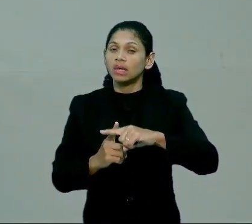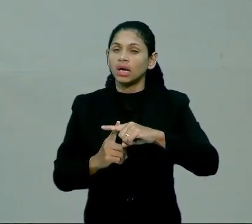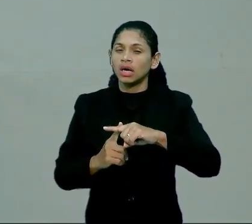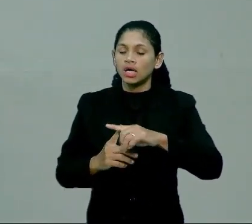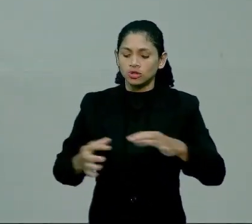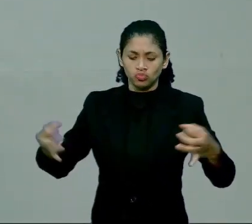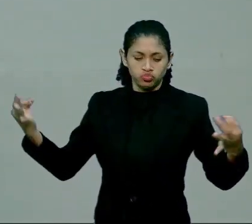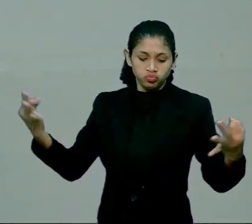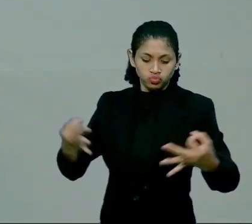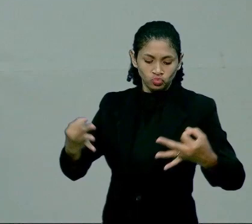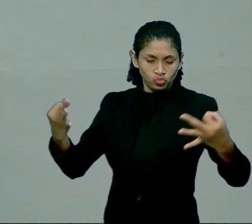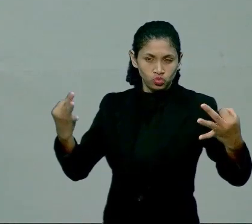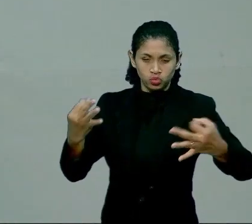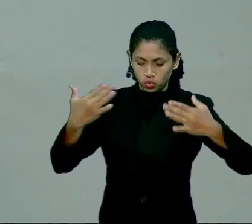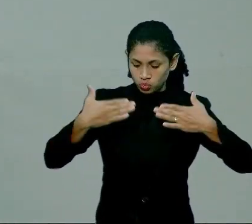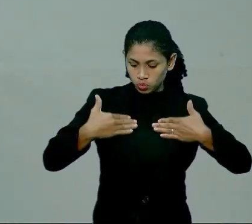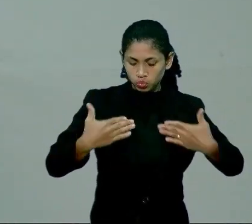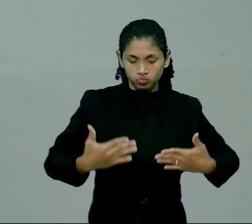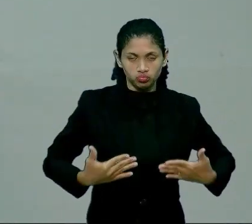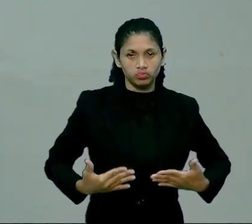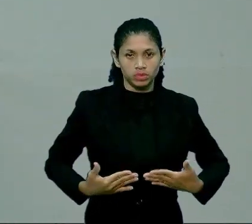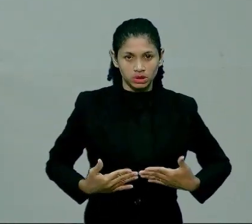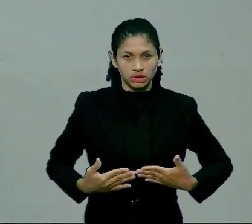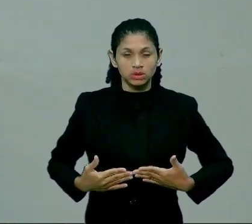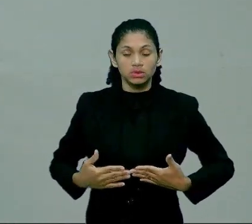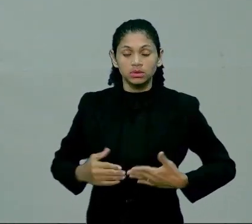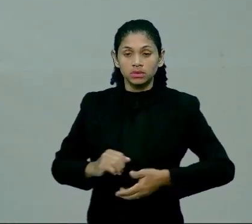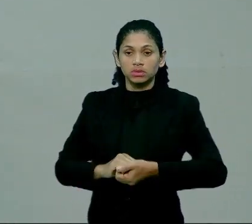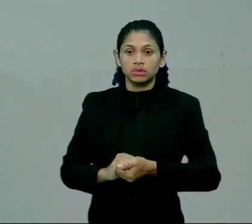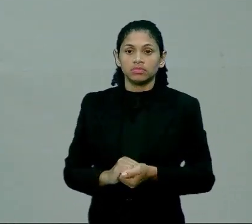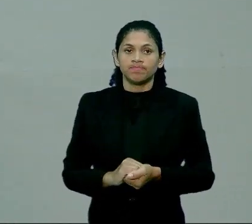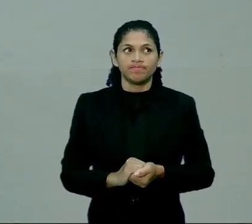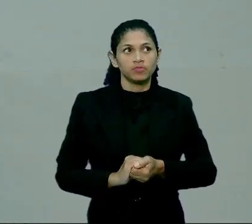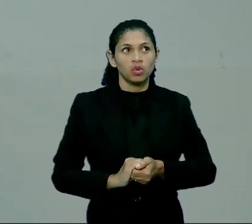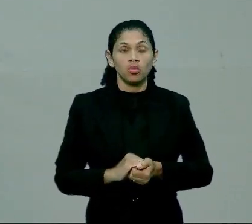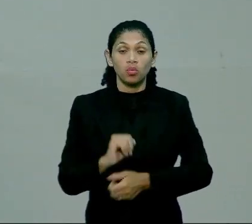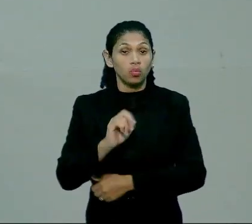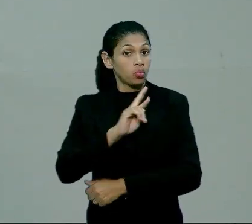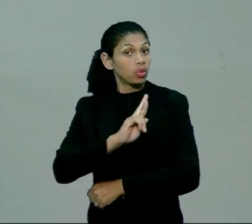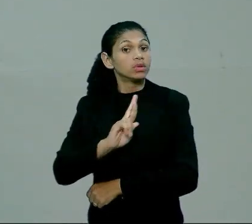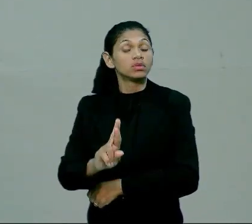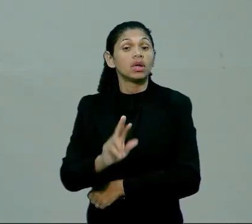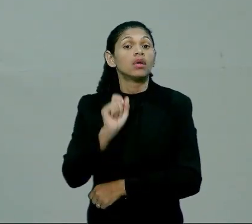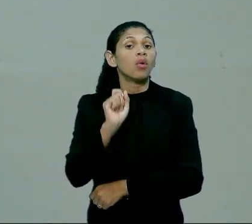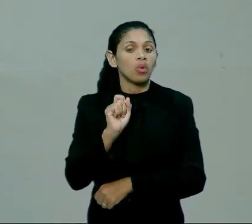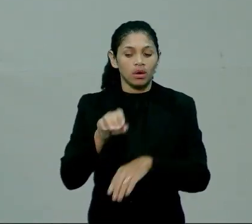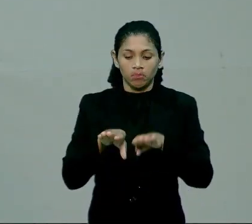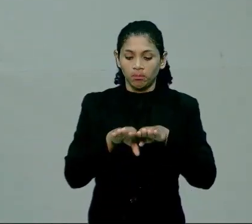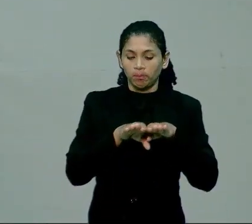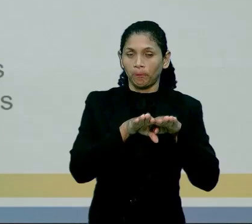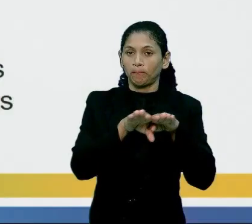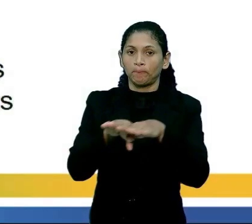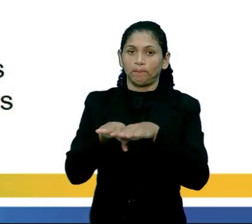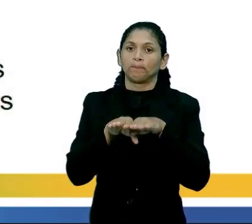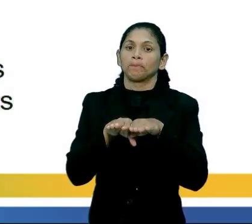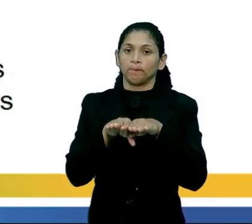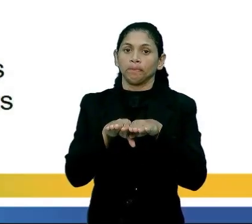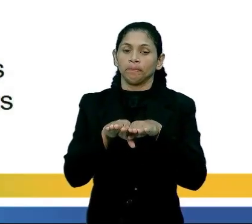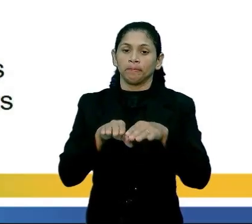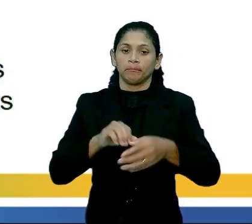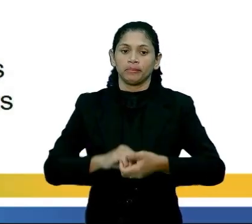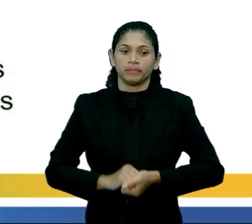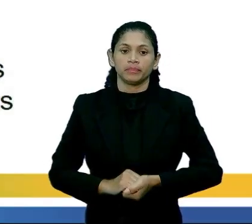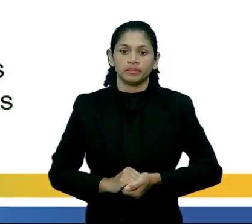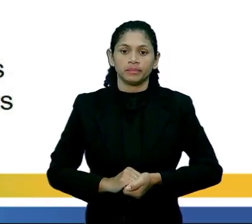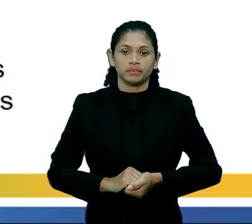essa pressão, essa cobrança de você ter que ser de determinada forma, ter um corpo idealizado, o perfeito, acaba gerando